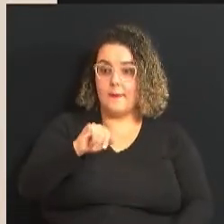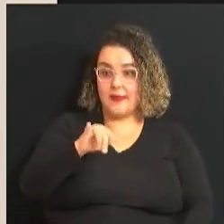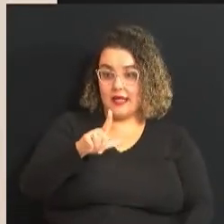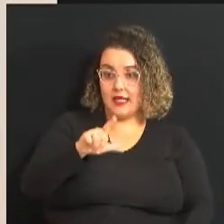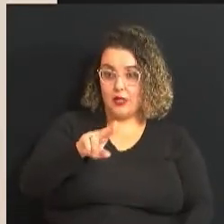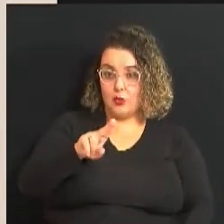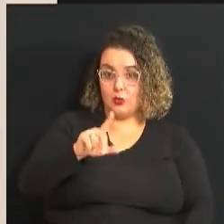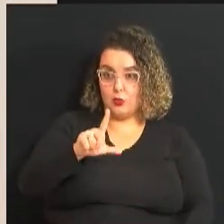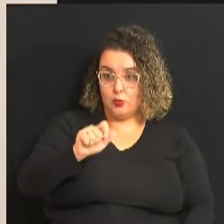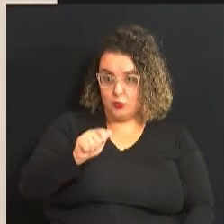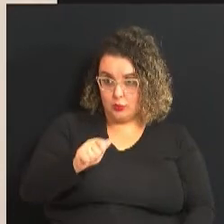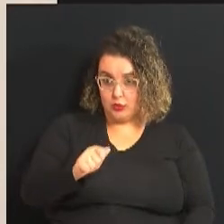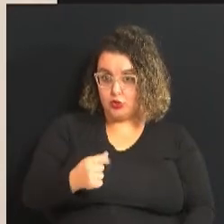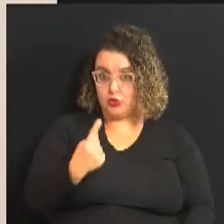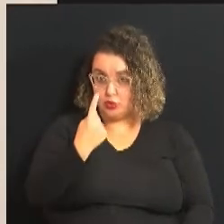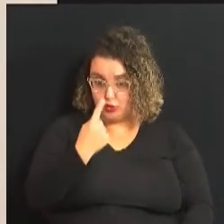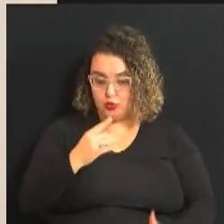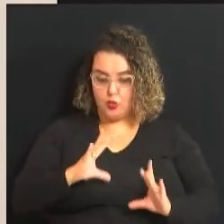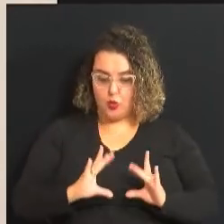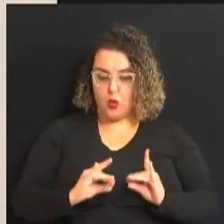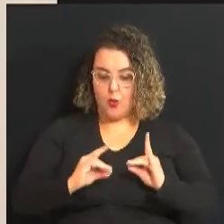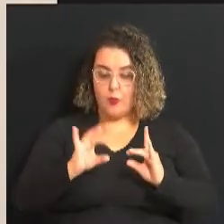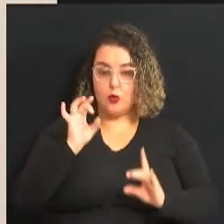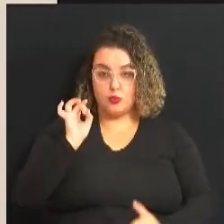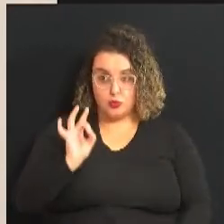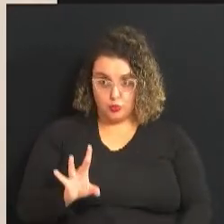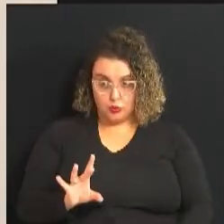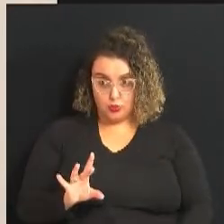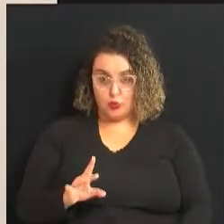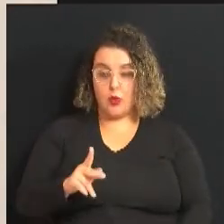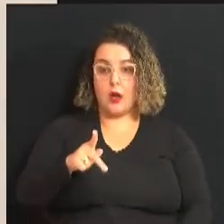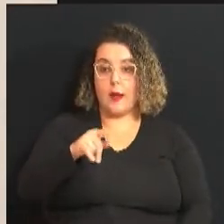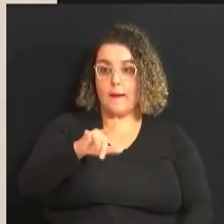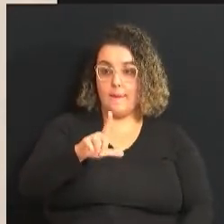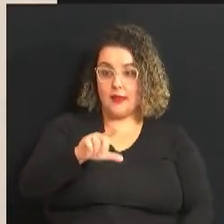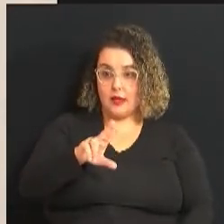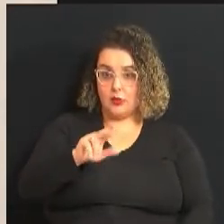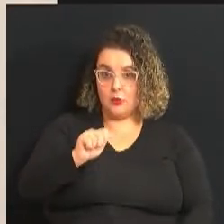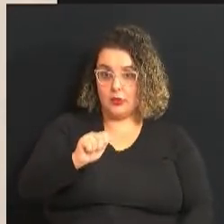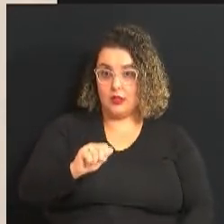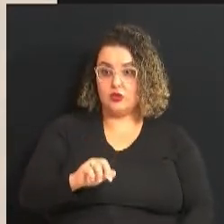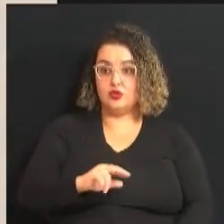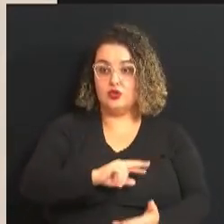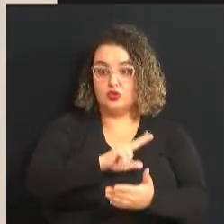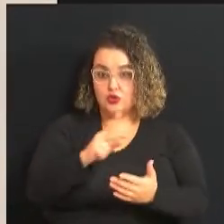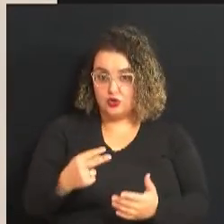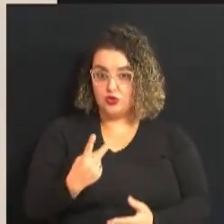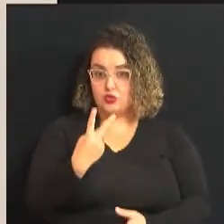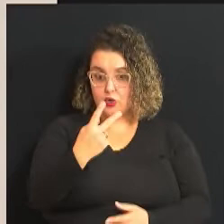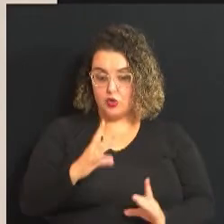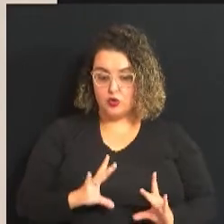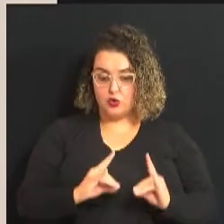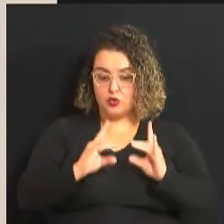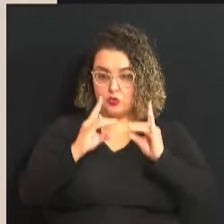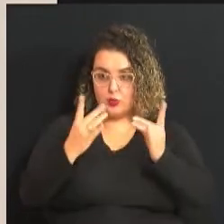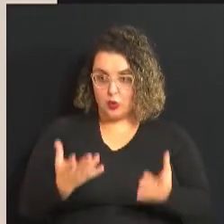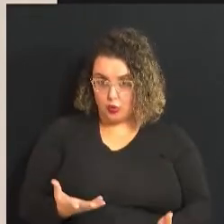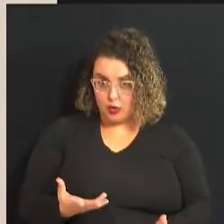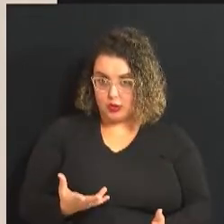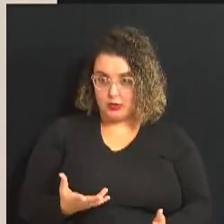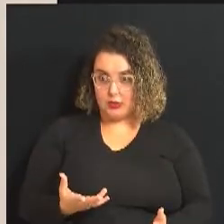de um hormônio só, existem as pílulas com a combinação de dois hormônios, existe a pílula